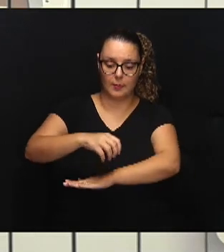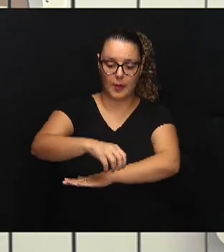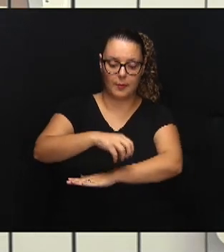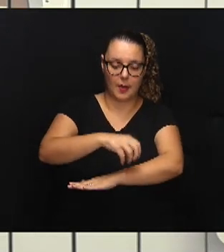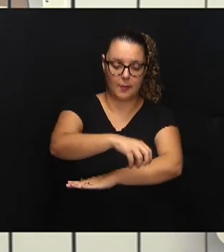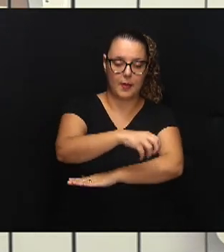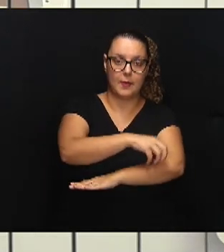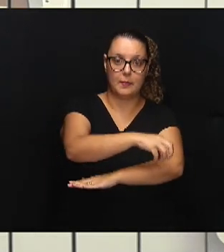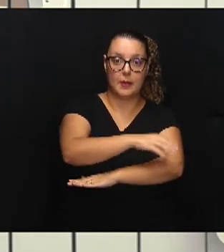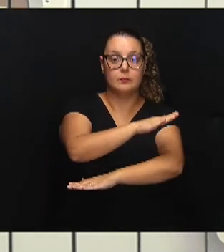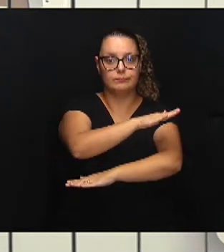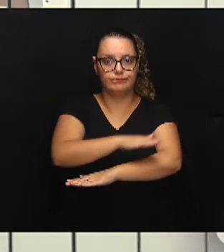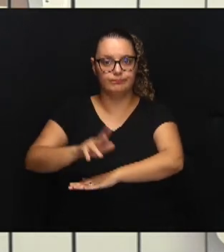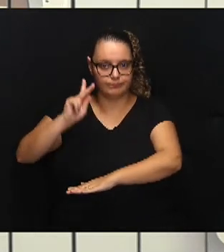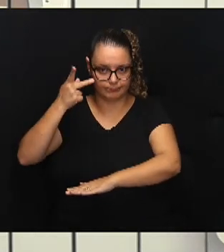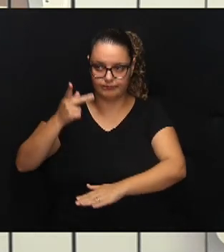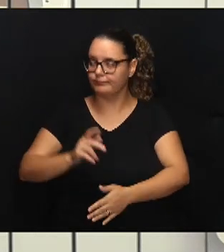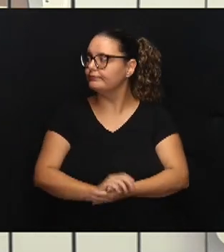por asfalto.